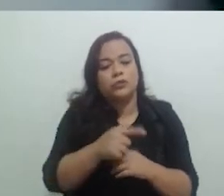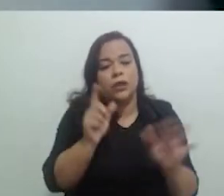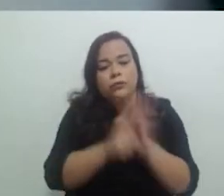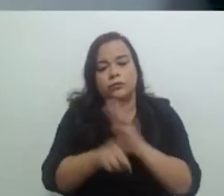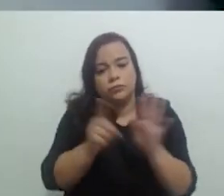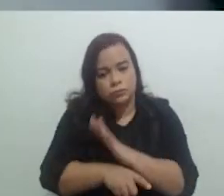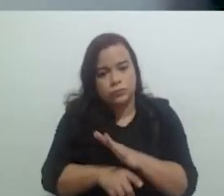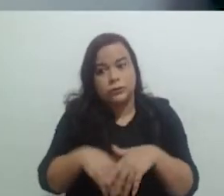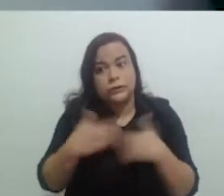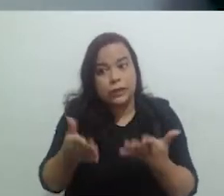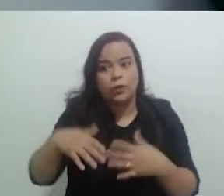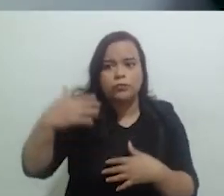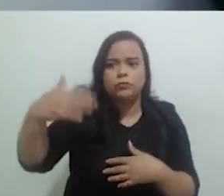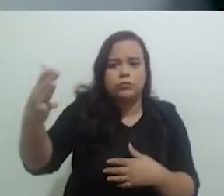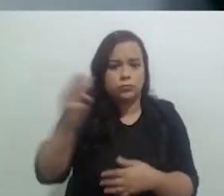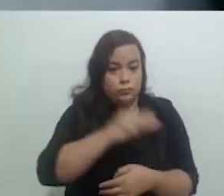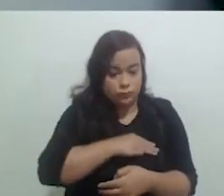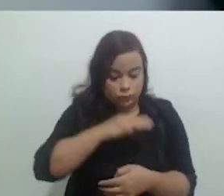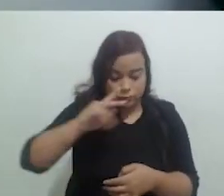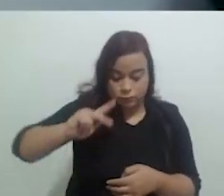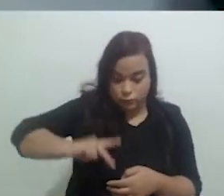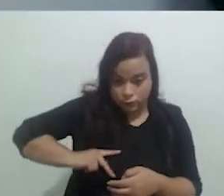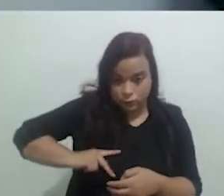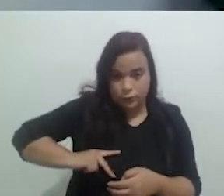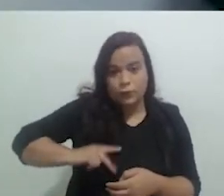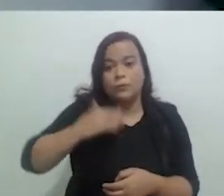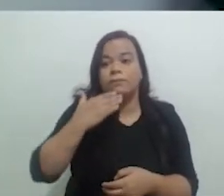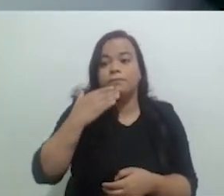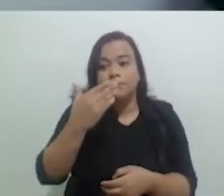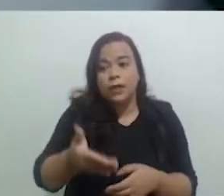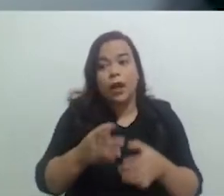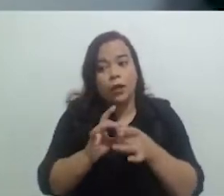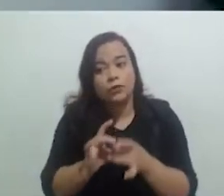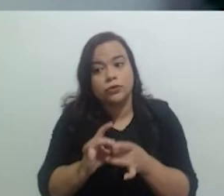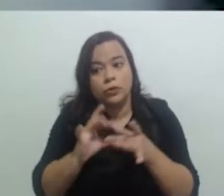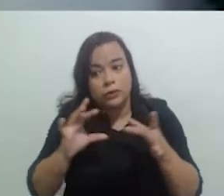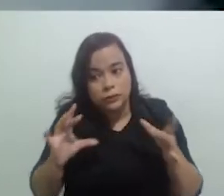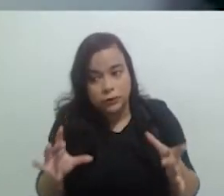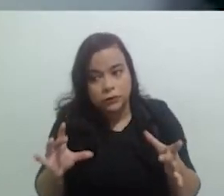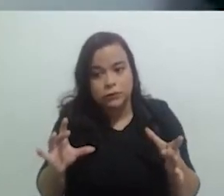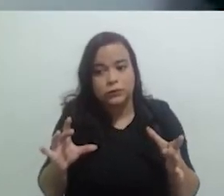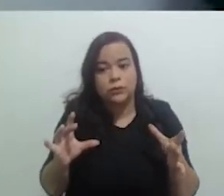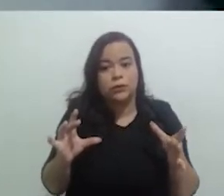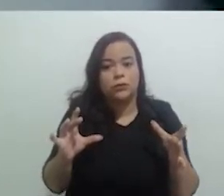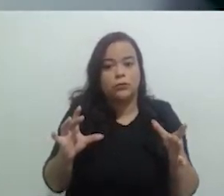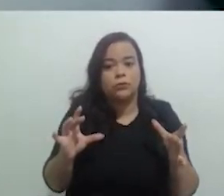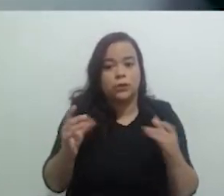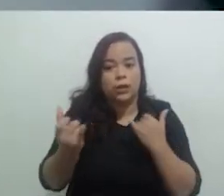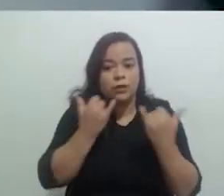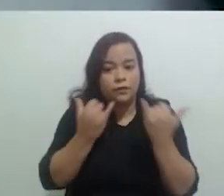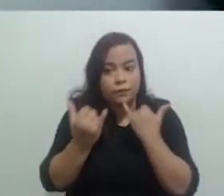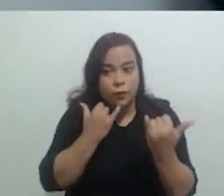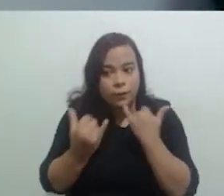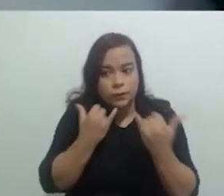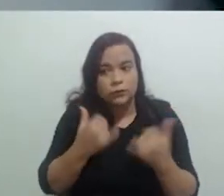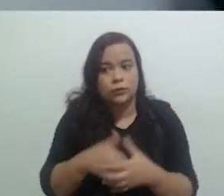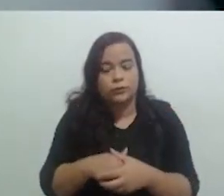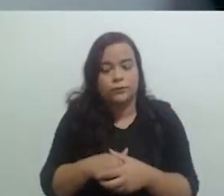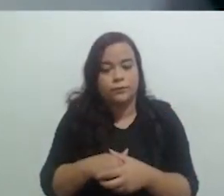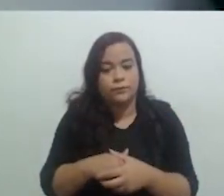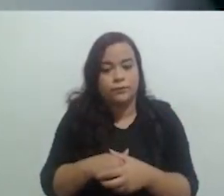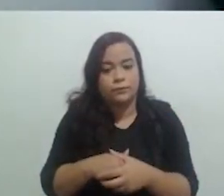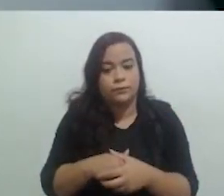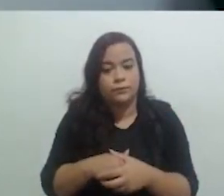pede autorização para compartilhar informações. Ora, se o tribunal não tem competência para a ação penal,